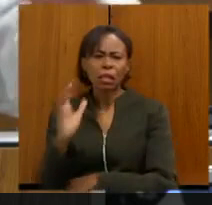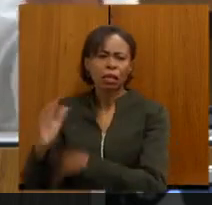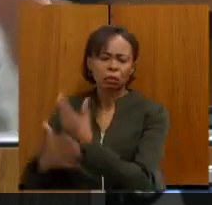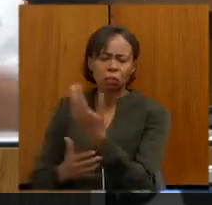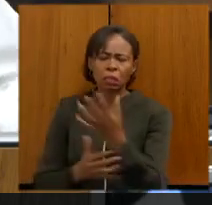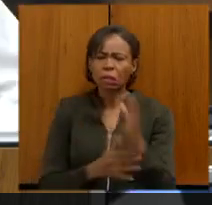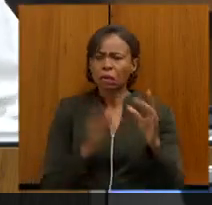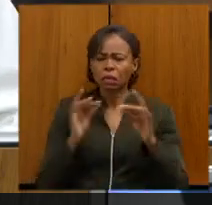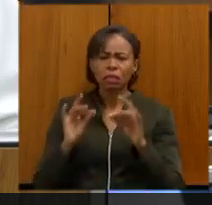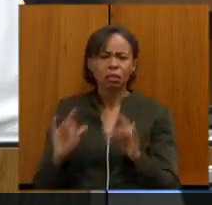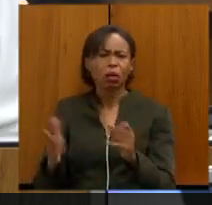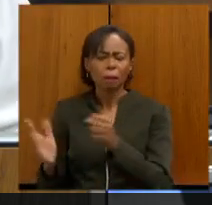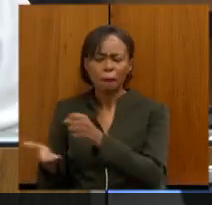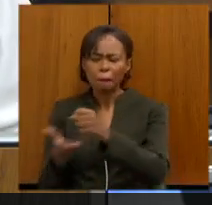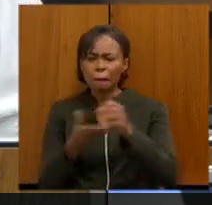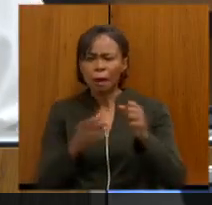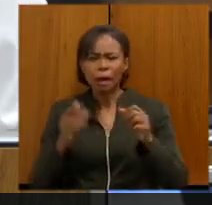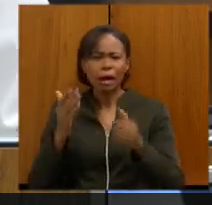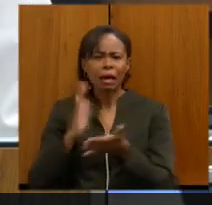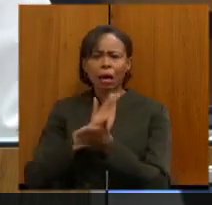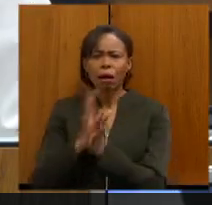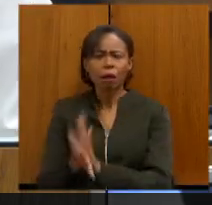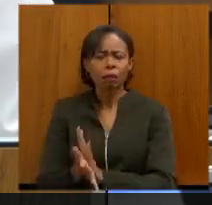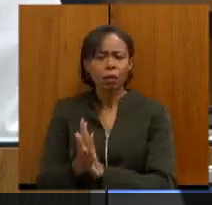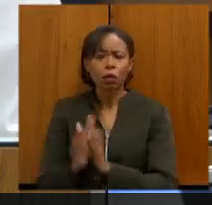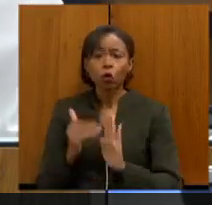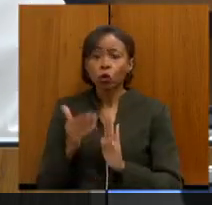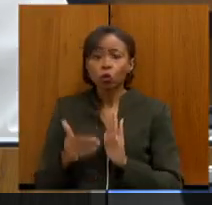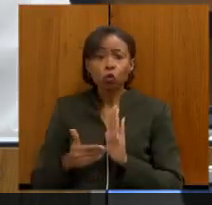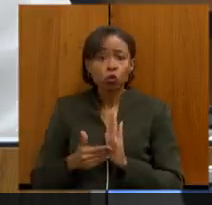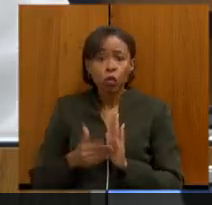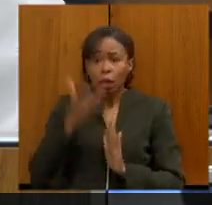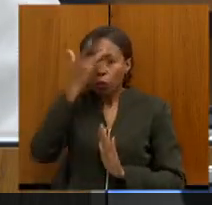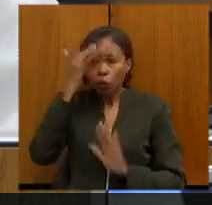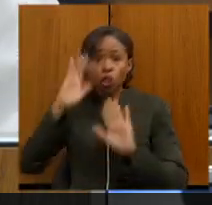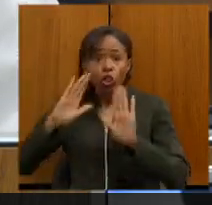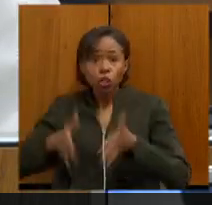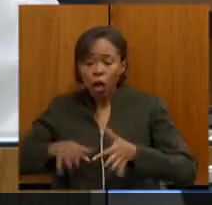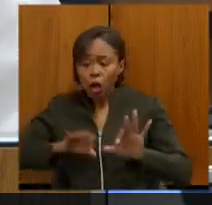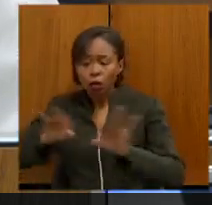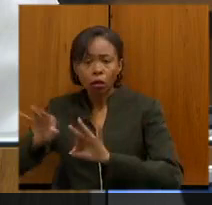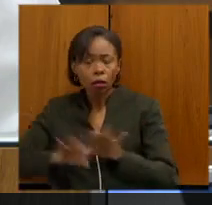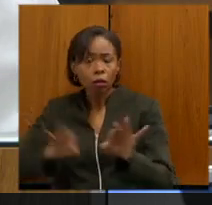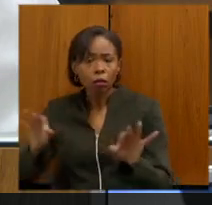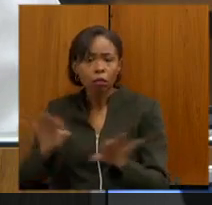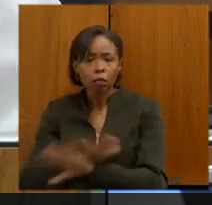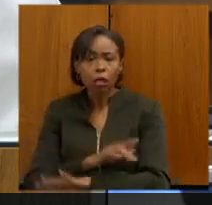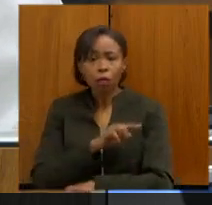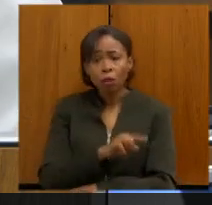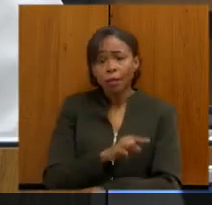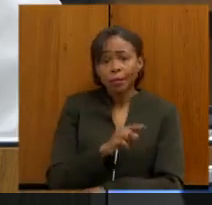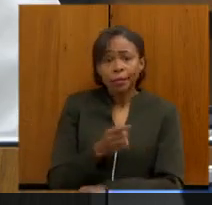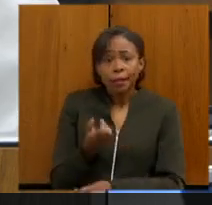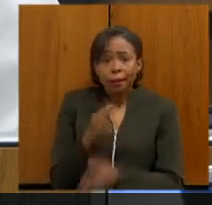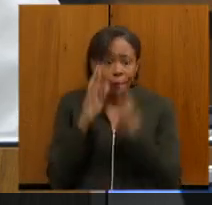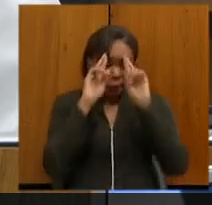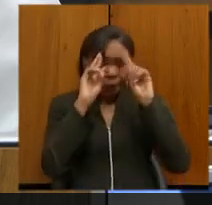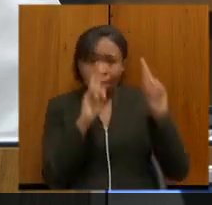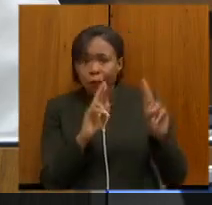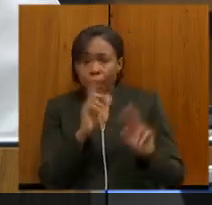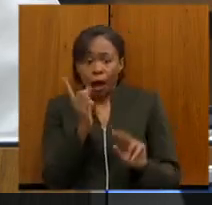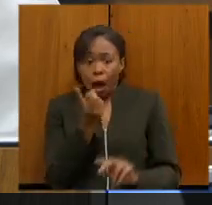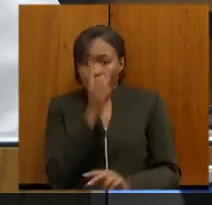ela que a pessoa fez ali é por mais estúpido que seja a cumprimenta lado é isso é uma ordem era